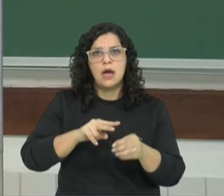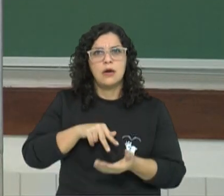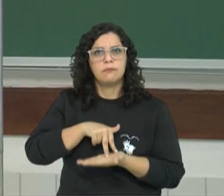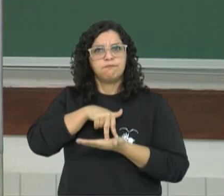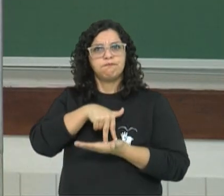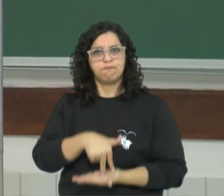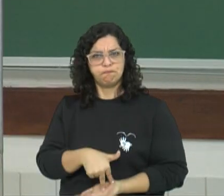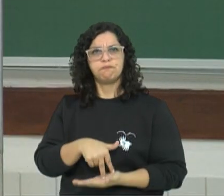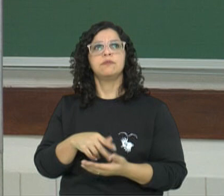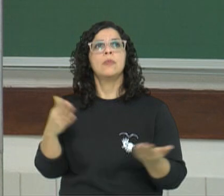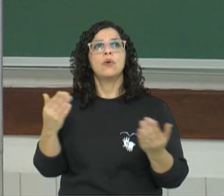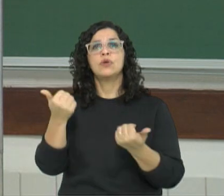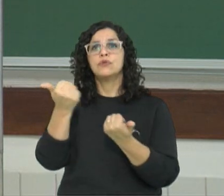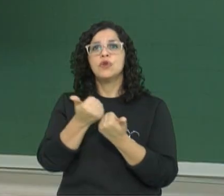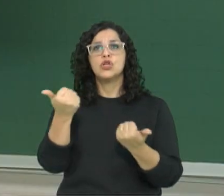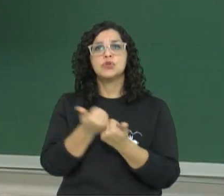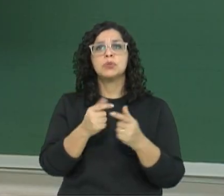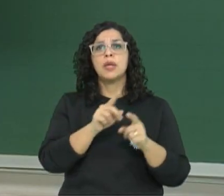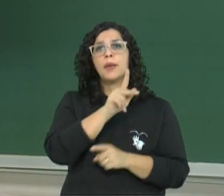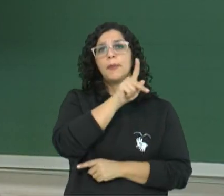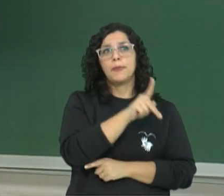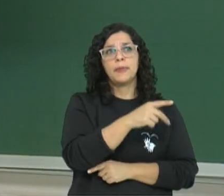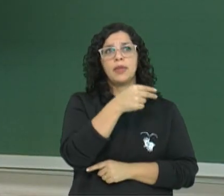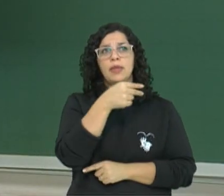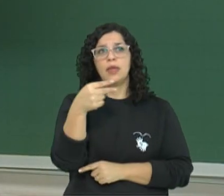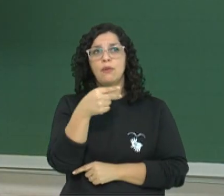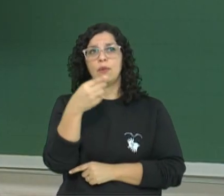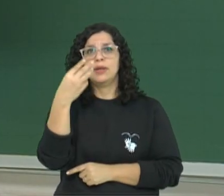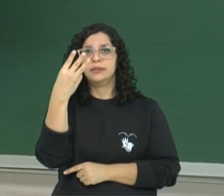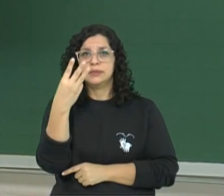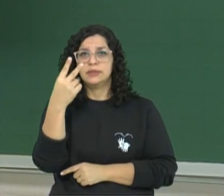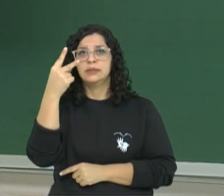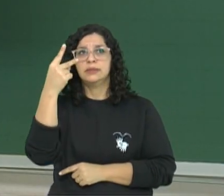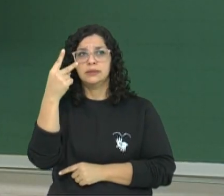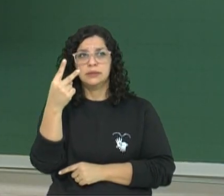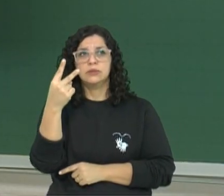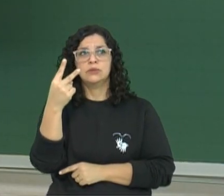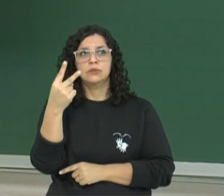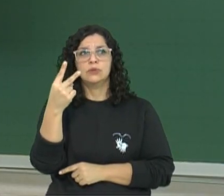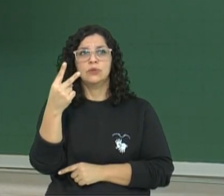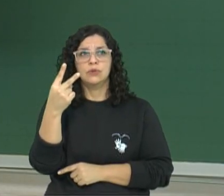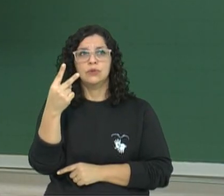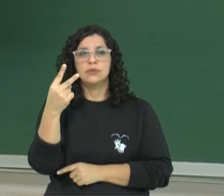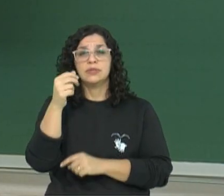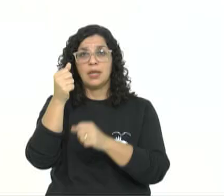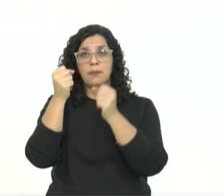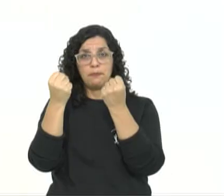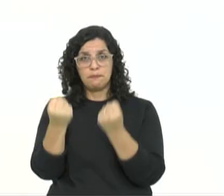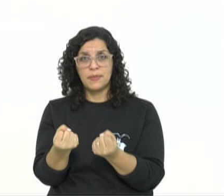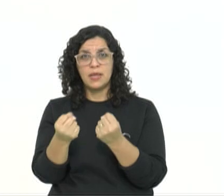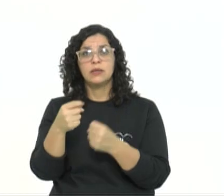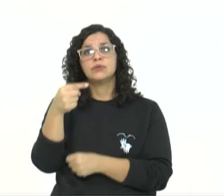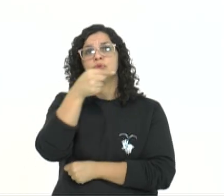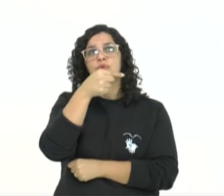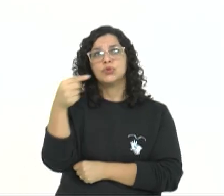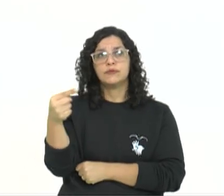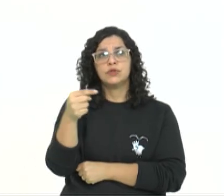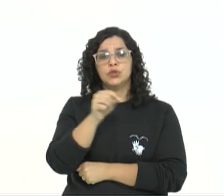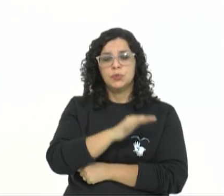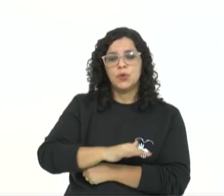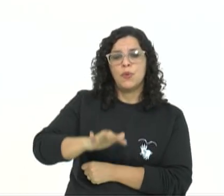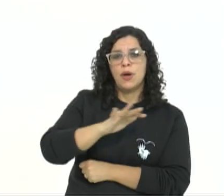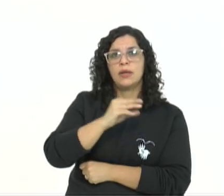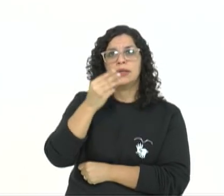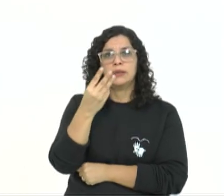certo? E substituo na formulazinha. Pressão é igual ao peso, que é 32, sobre a sua área,